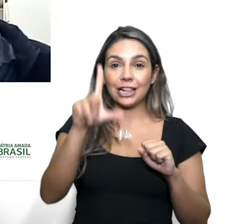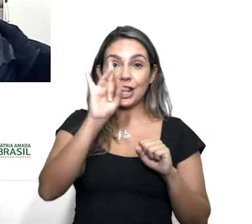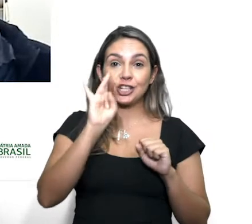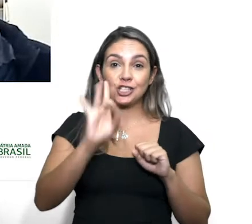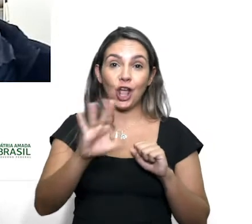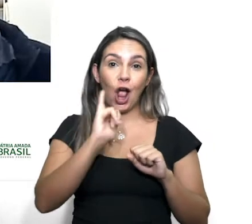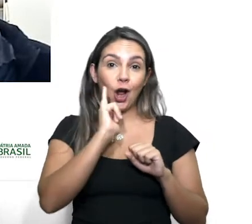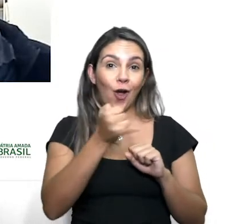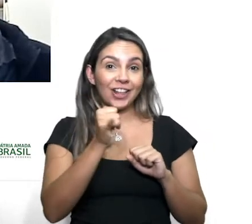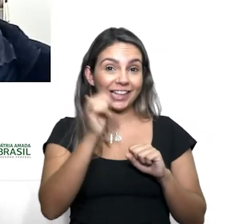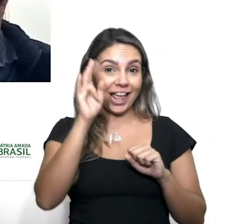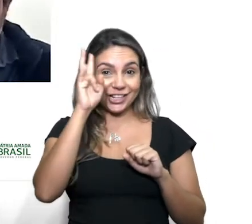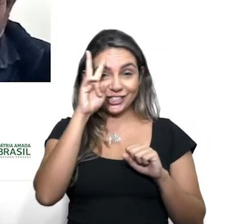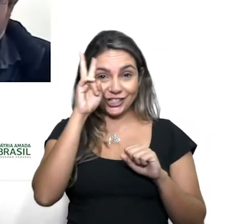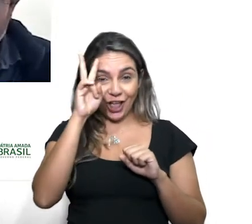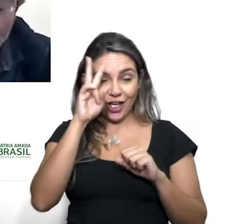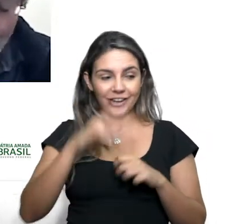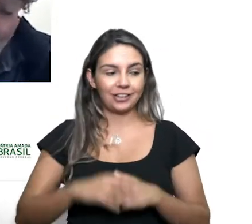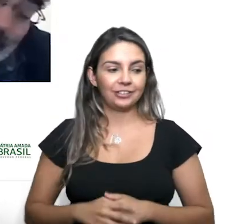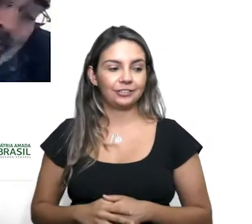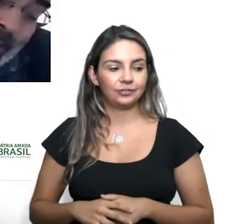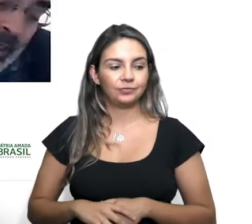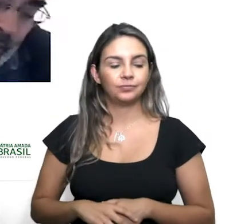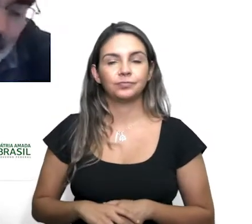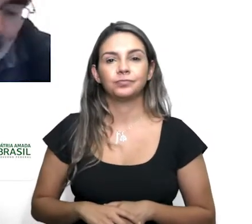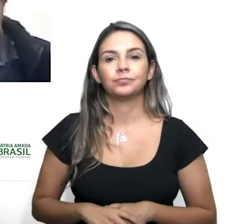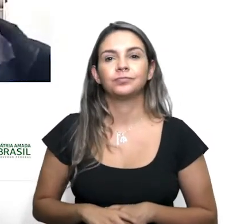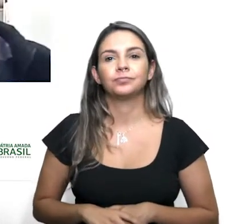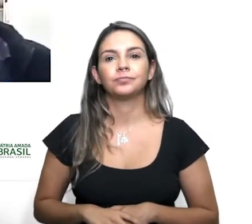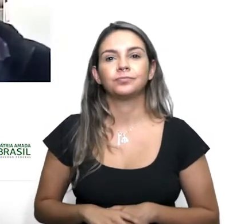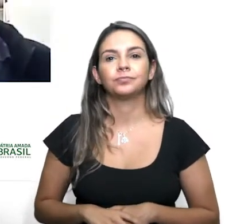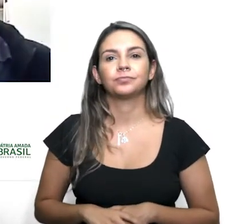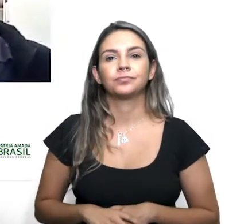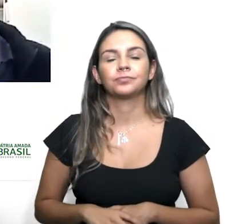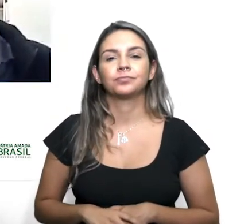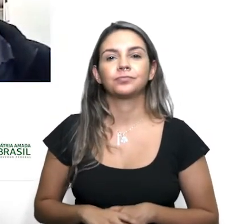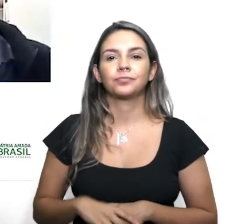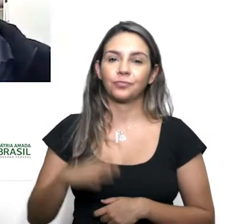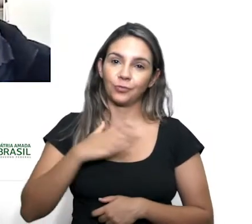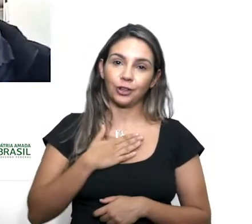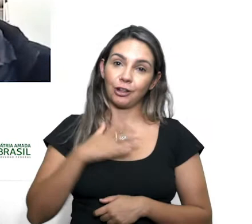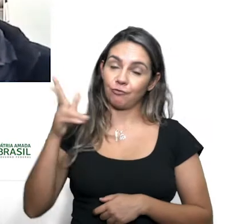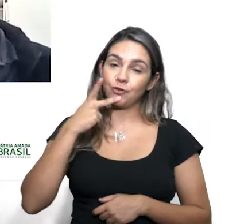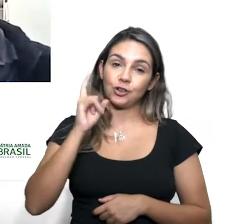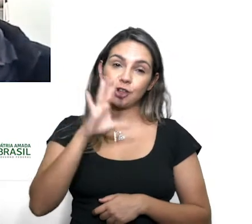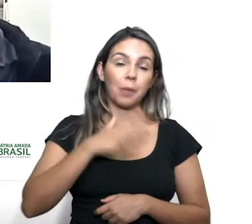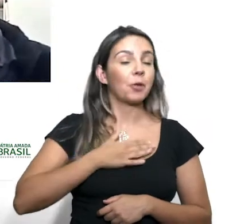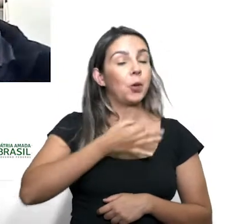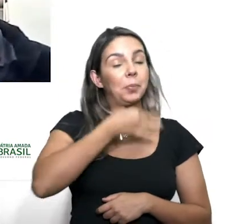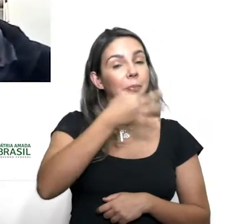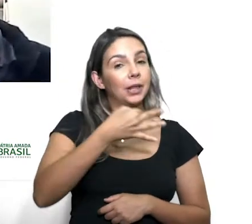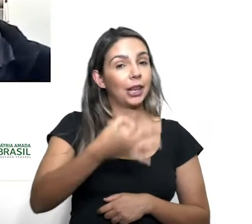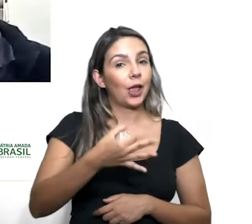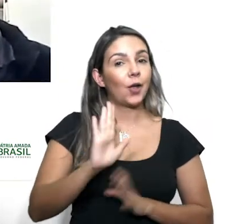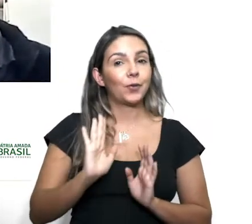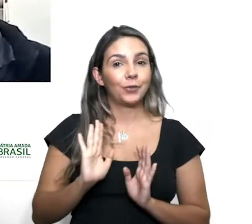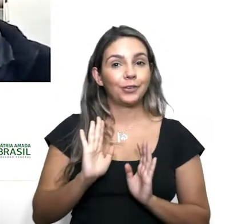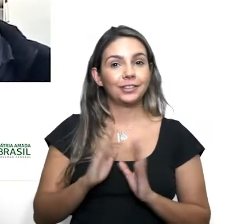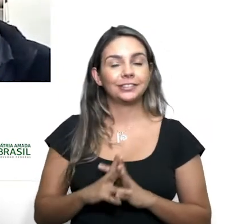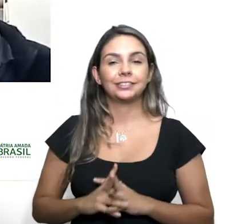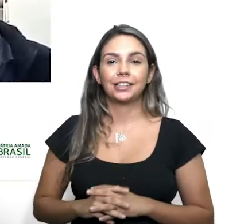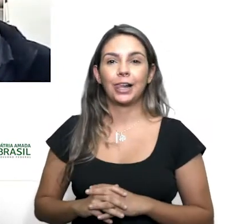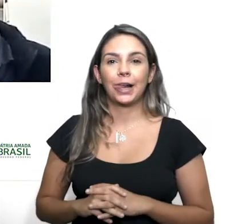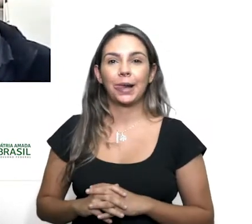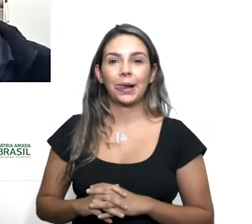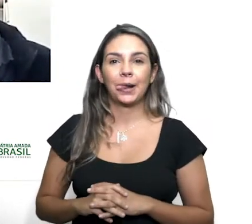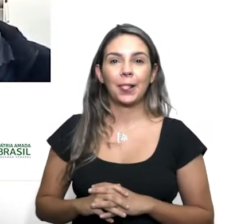só contar história... Pois, não, eu só posso dar a minha opinião e quando estou a falar